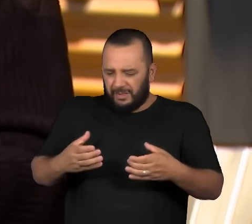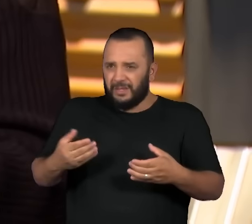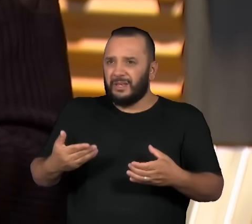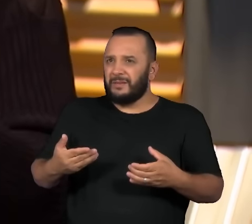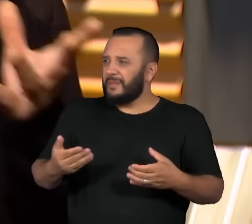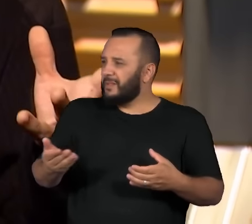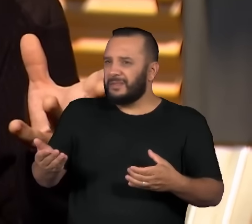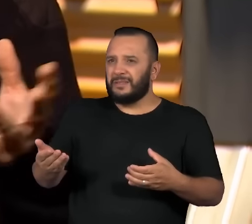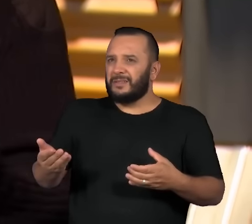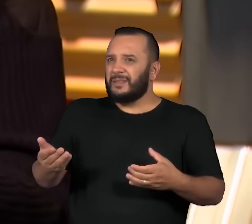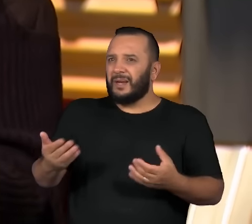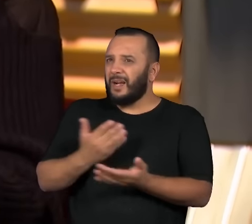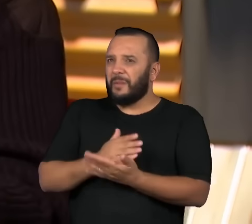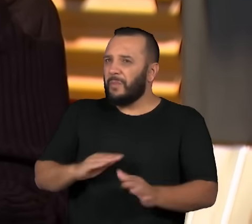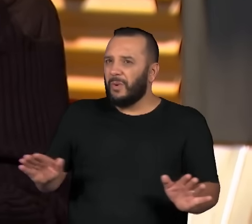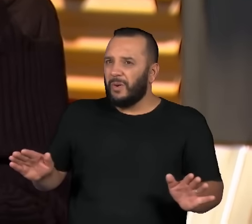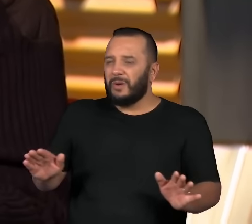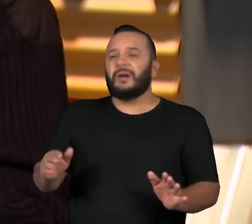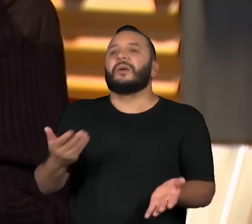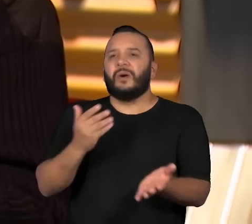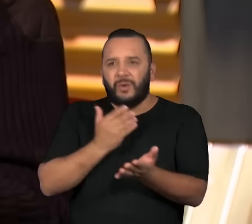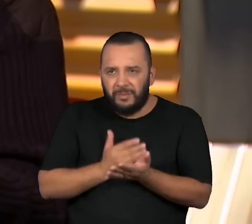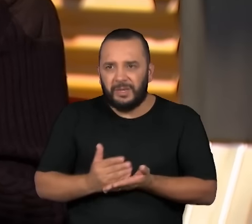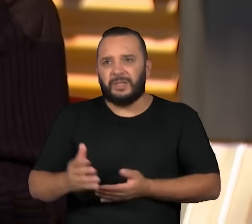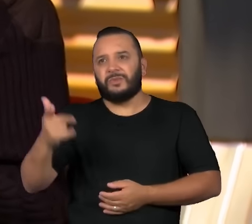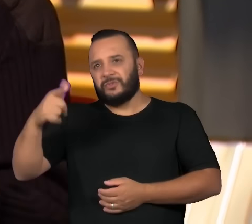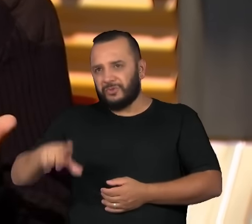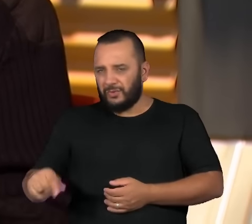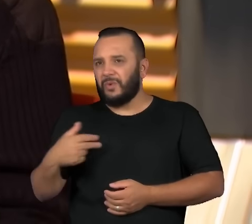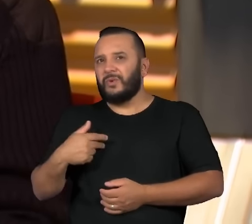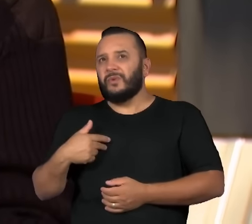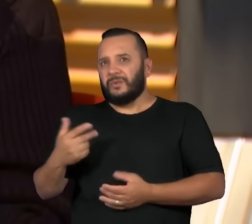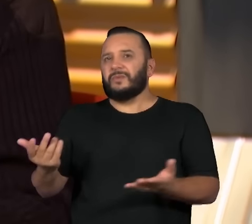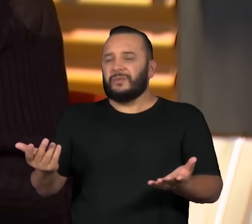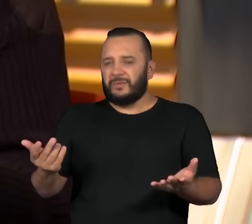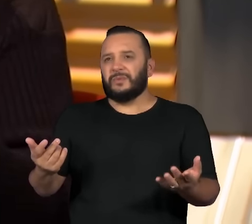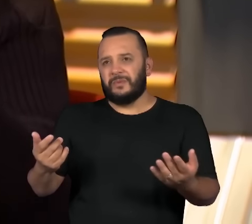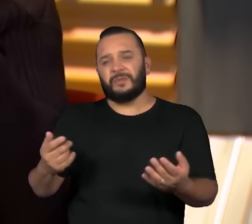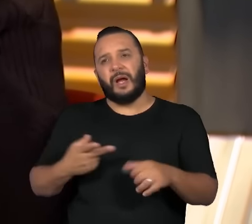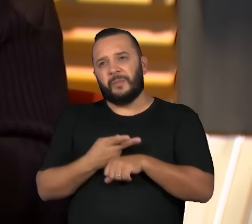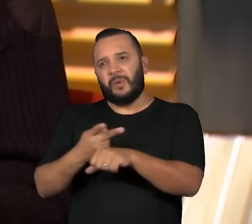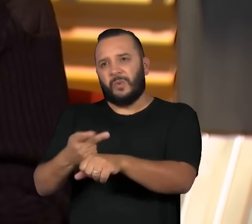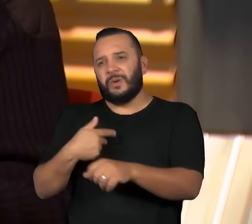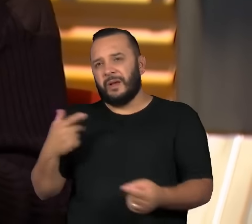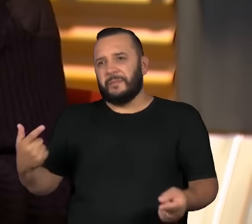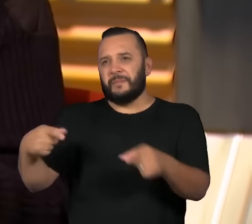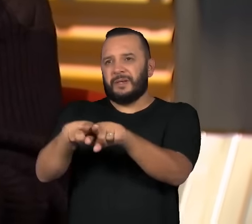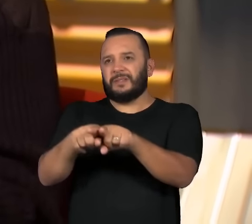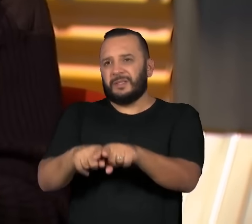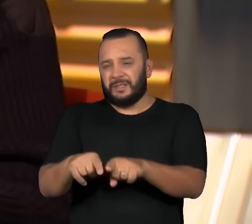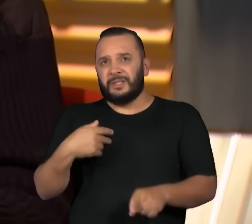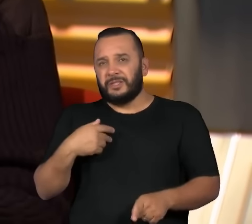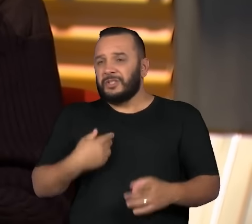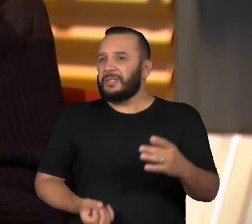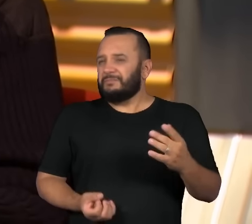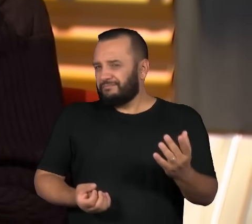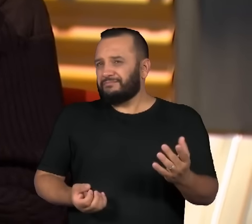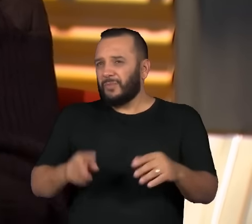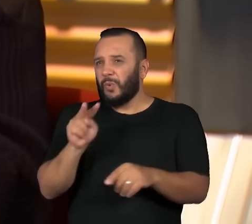teve que reconstruir do zero tudo, procurar managers e não sei o quê. Eu falo sempre, a gente constrói um Sepultura todo